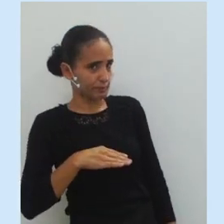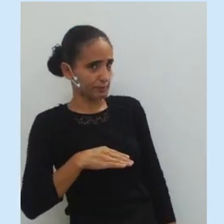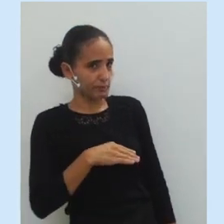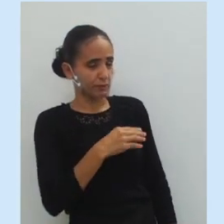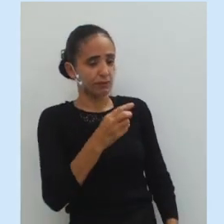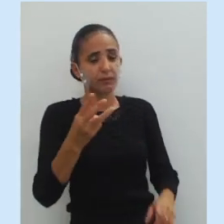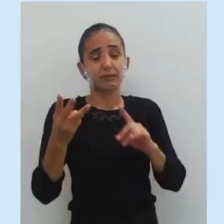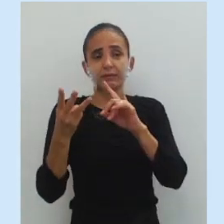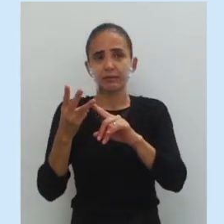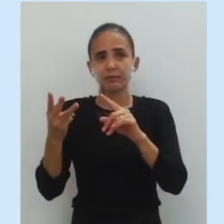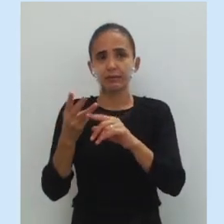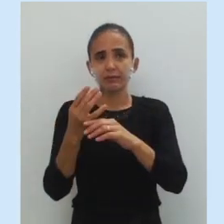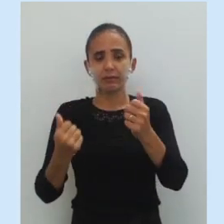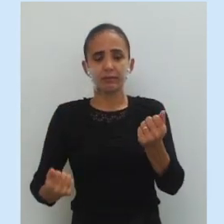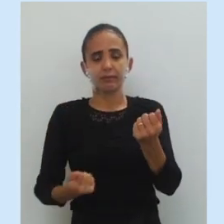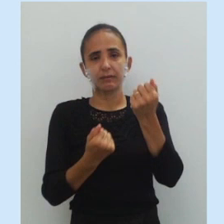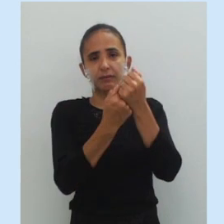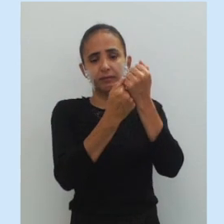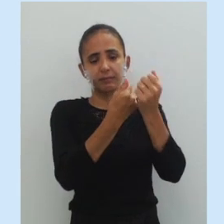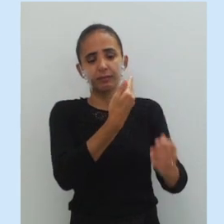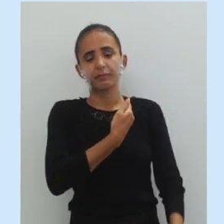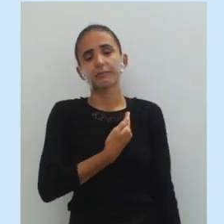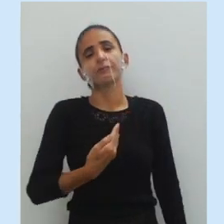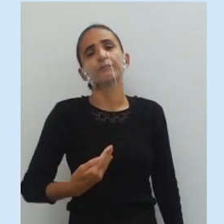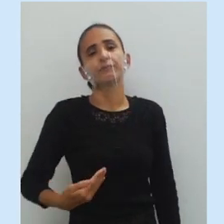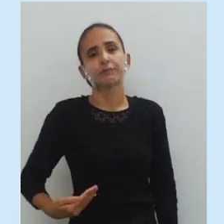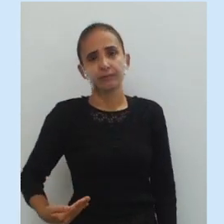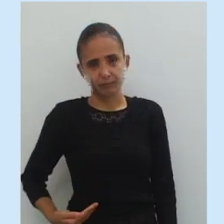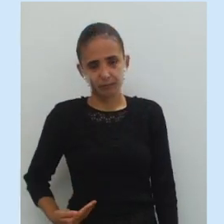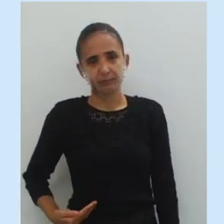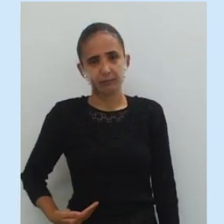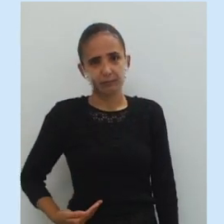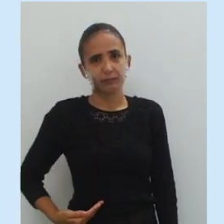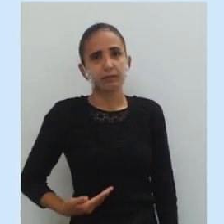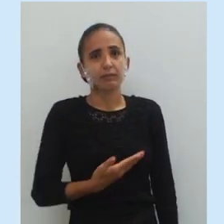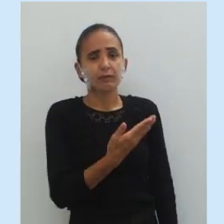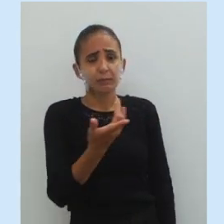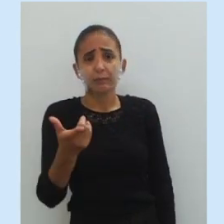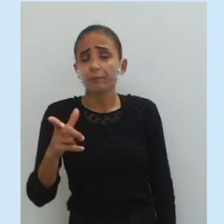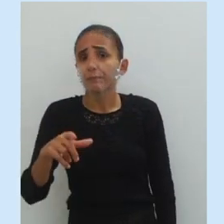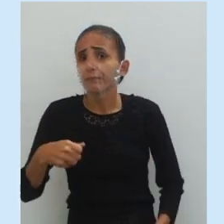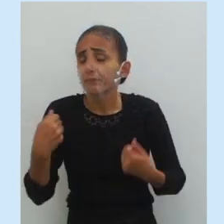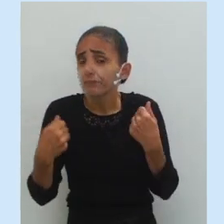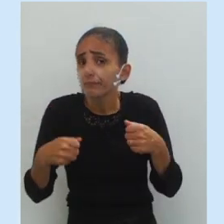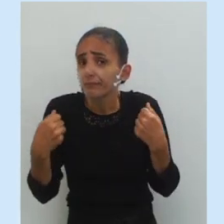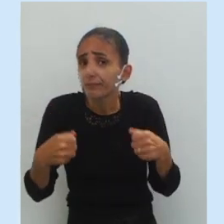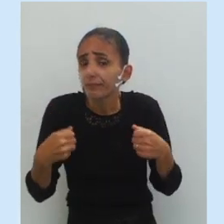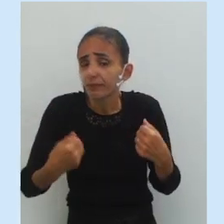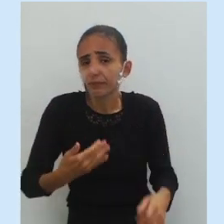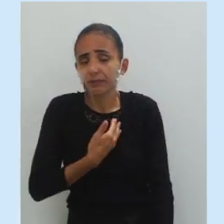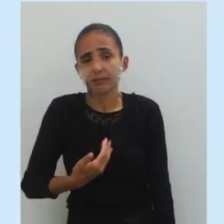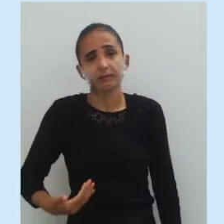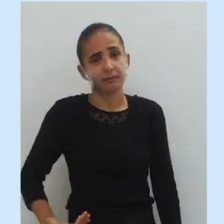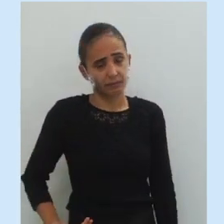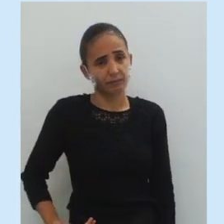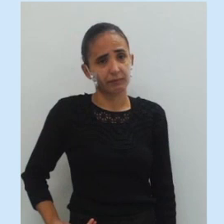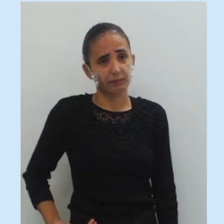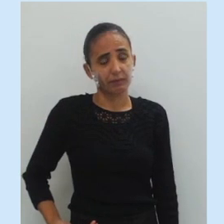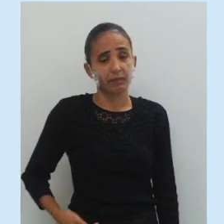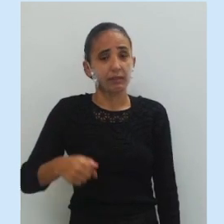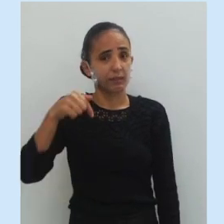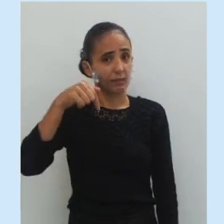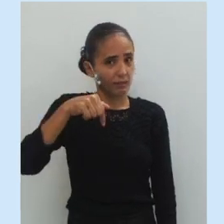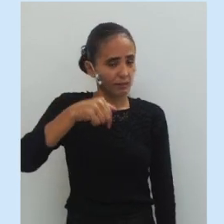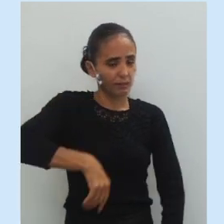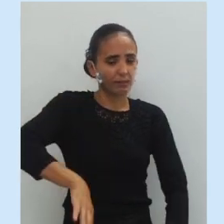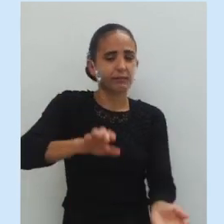ponto é o apoio do governo. O governo ele tem que apoiar. Então, aqui no estado de Pernambuco, por essa